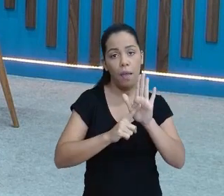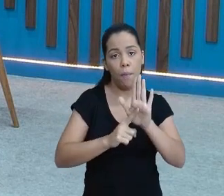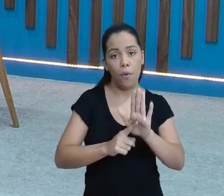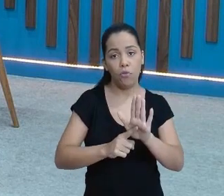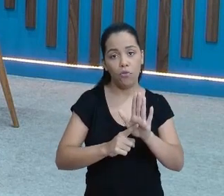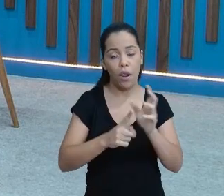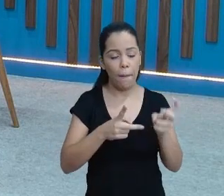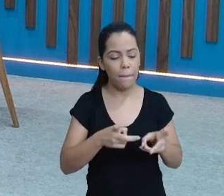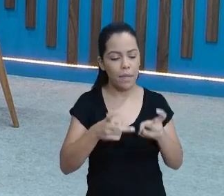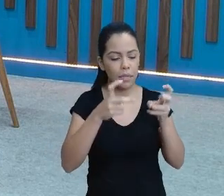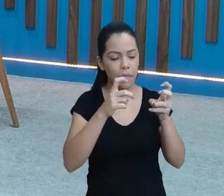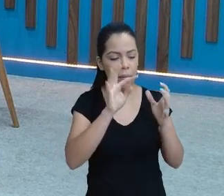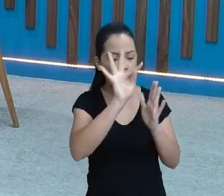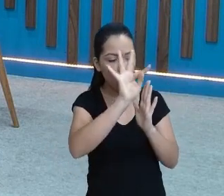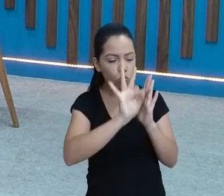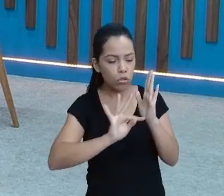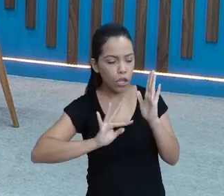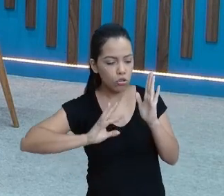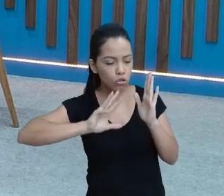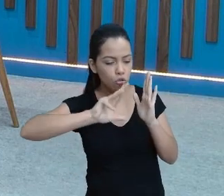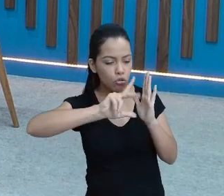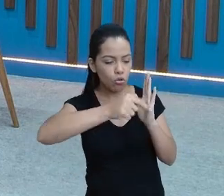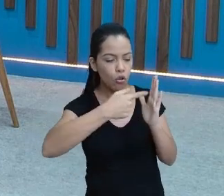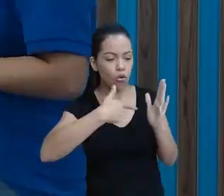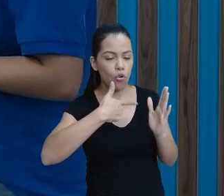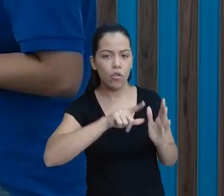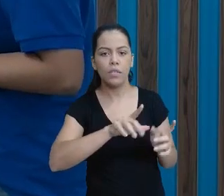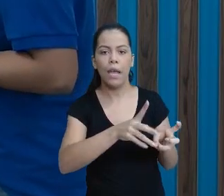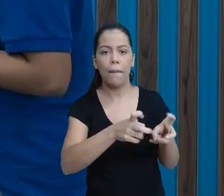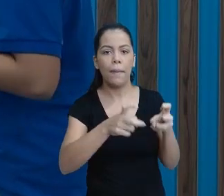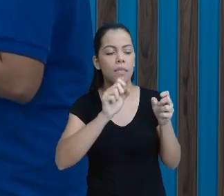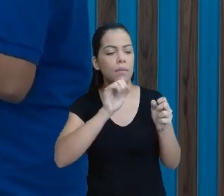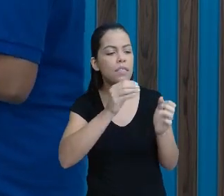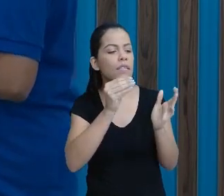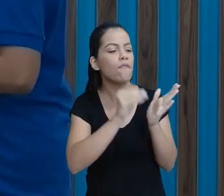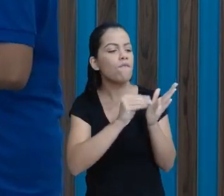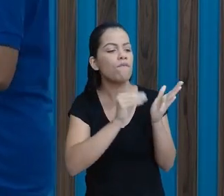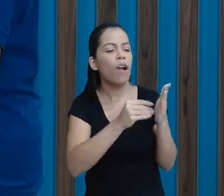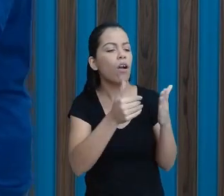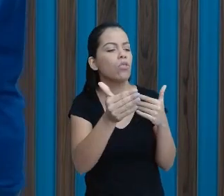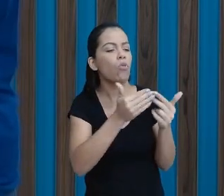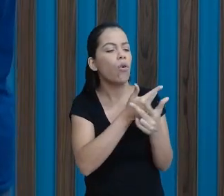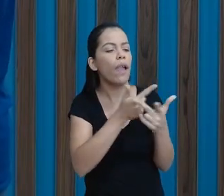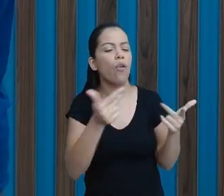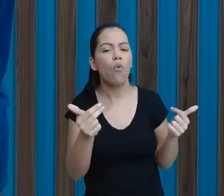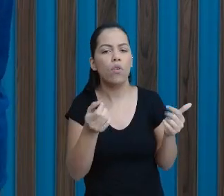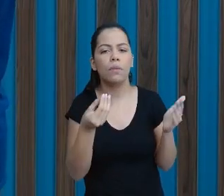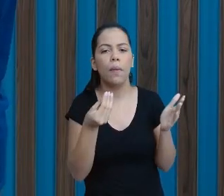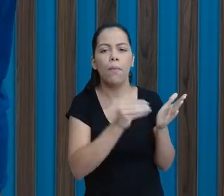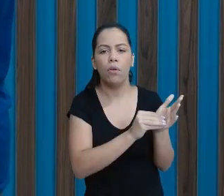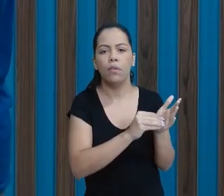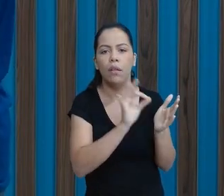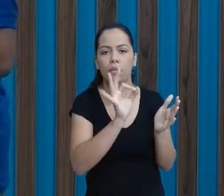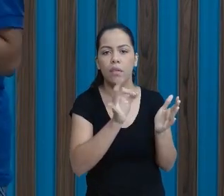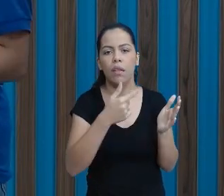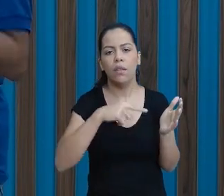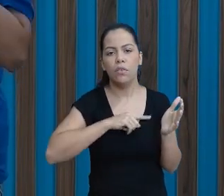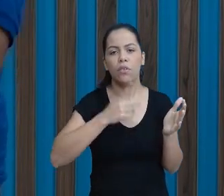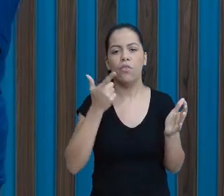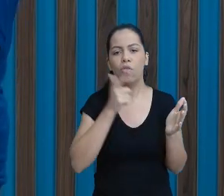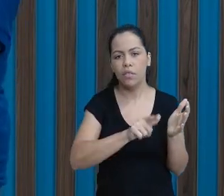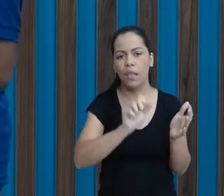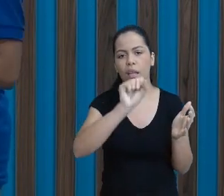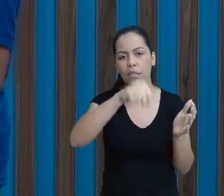mais fácil da gente perceber se tem alguma lacuna argumentativa. E assim a gente pode melhor atender ao